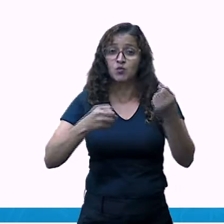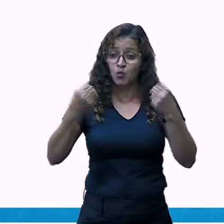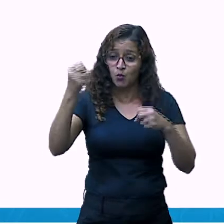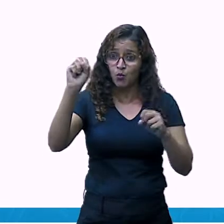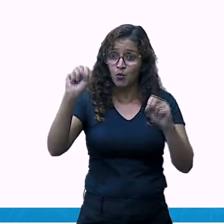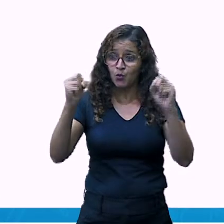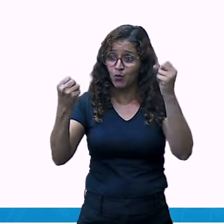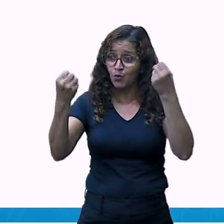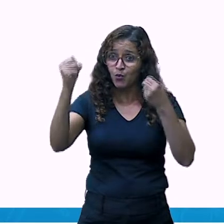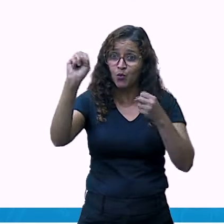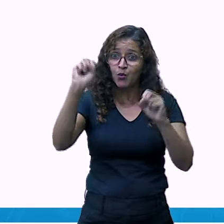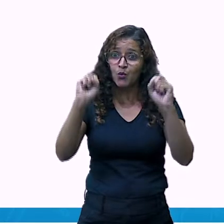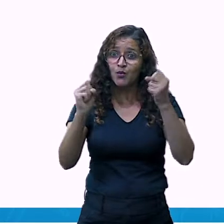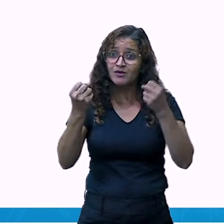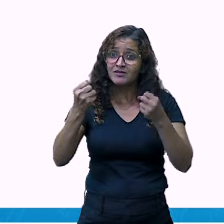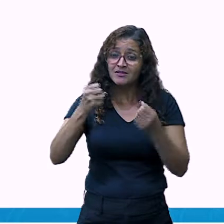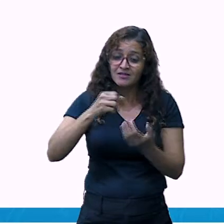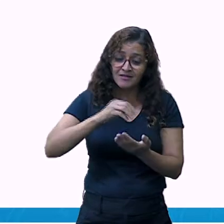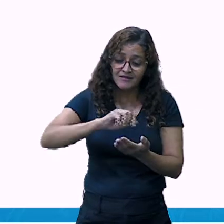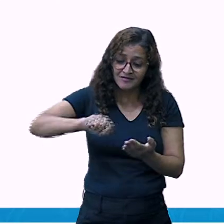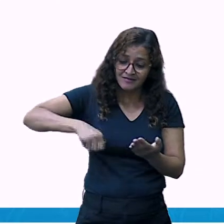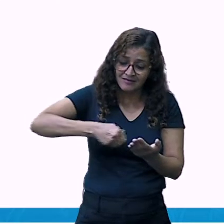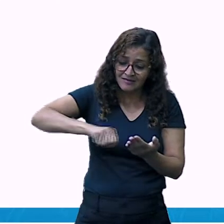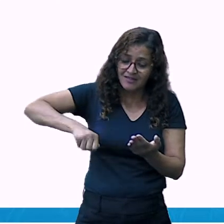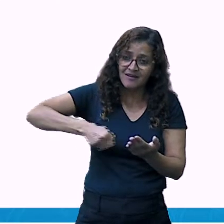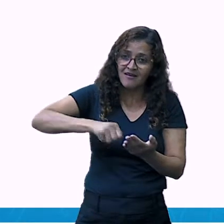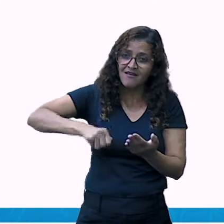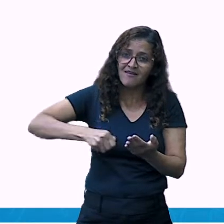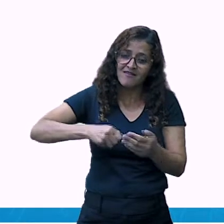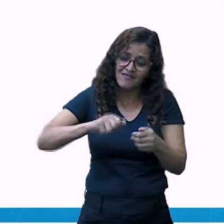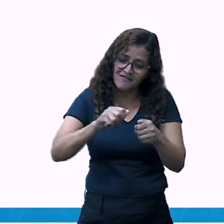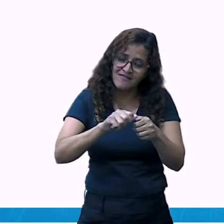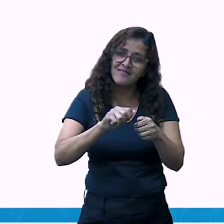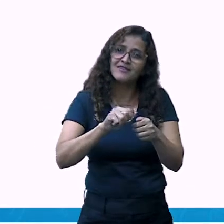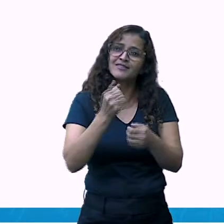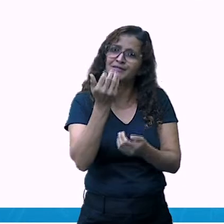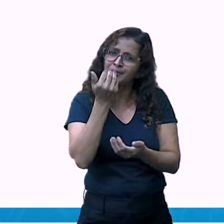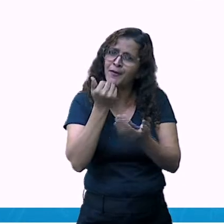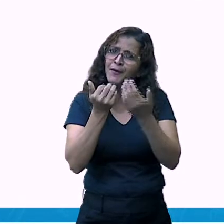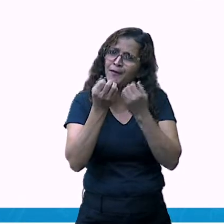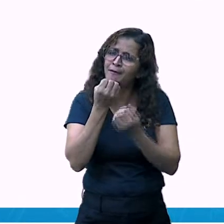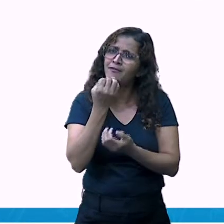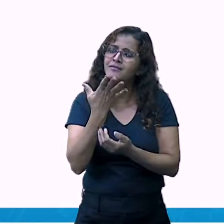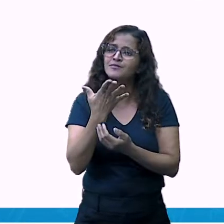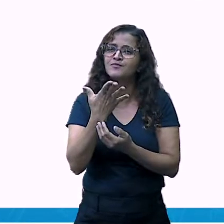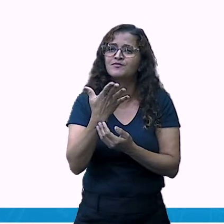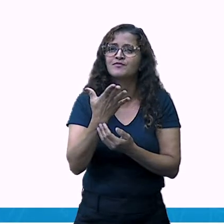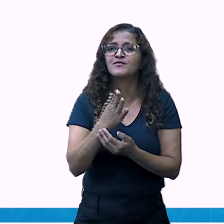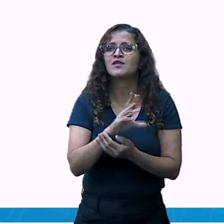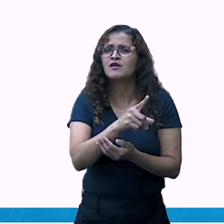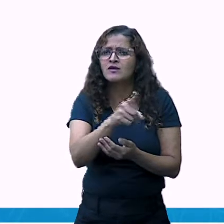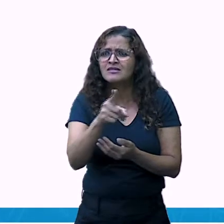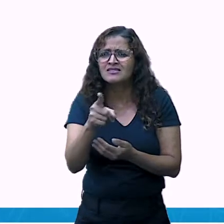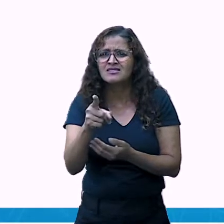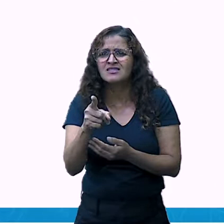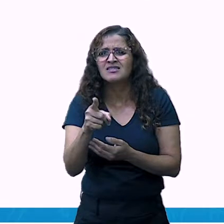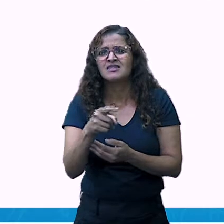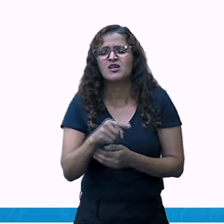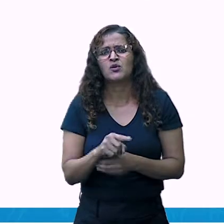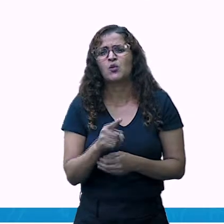vocês é quando nós estamos desidratados com diarreia, é fazer o uso do